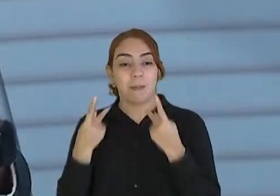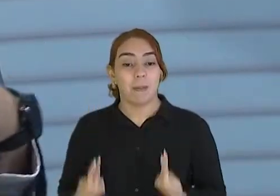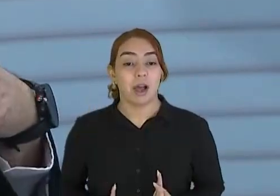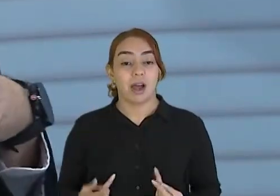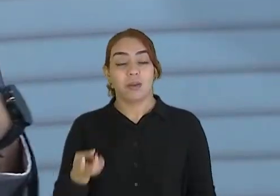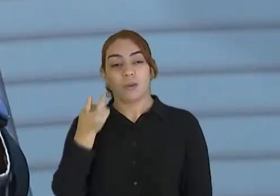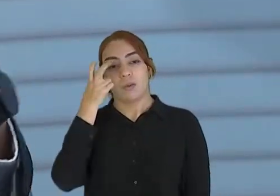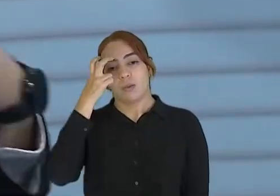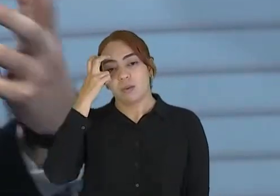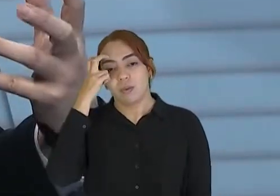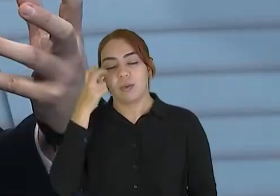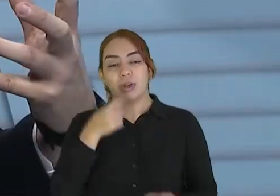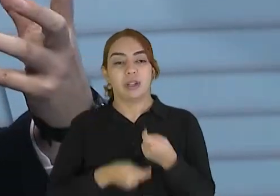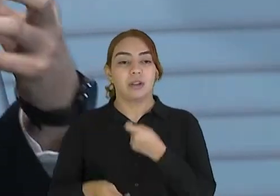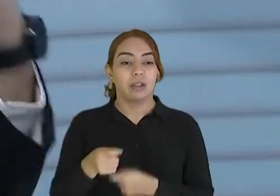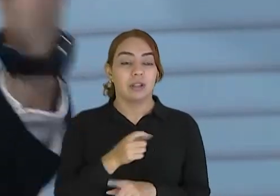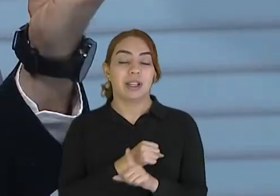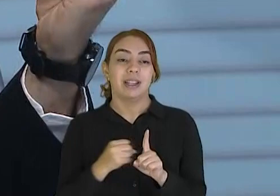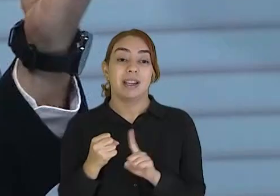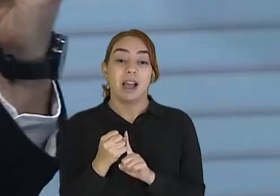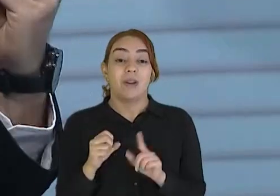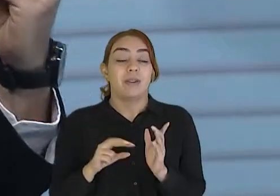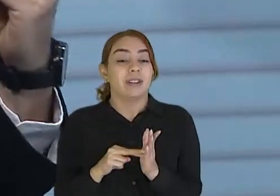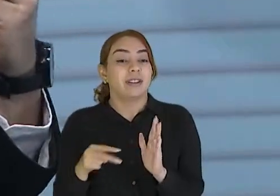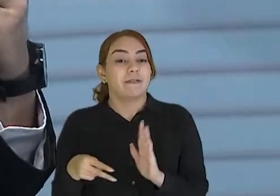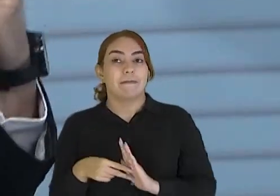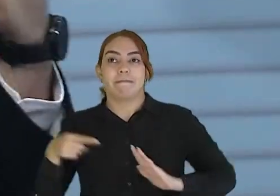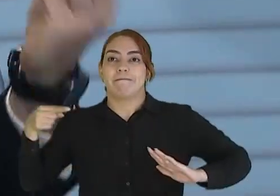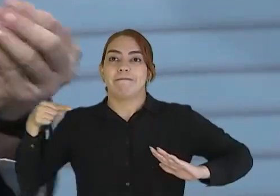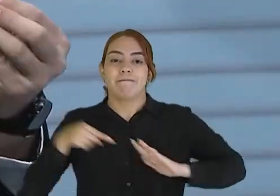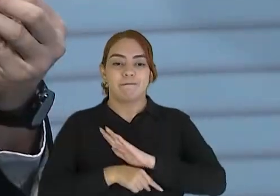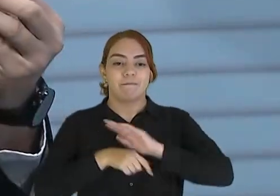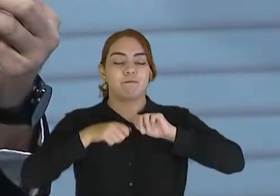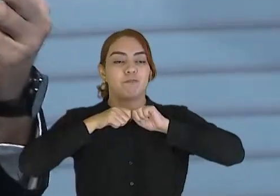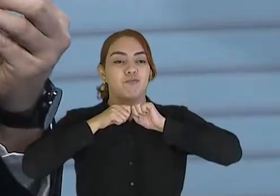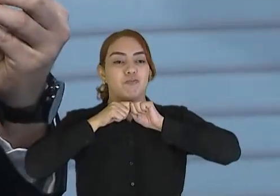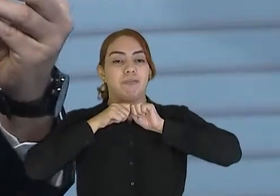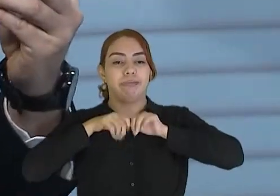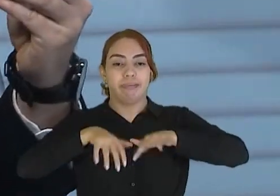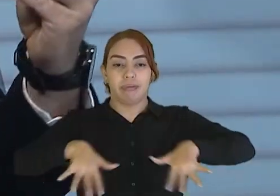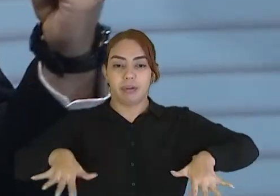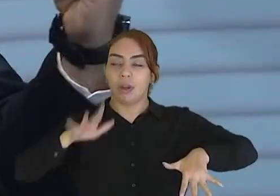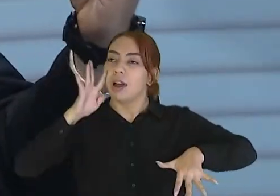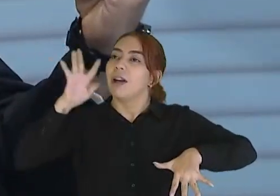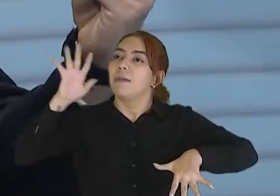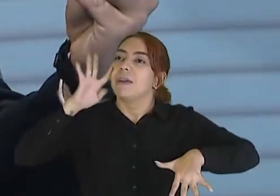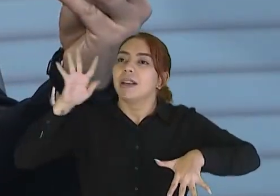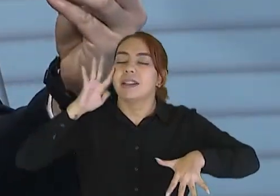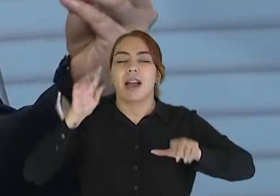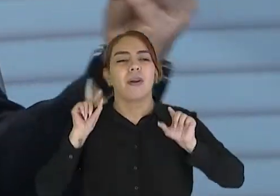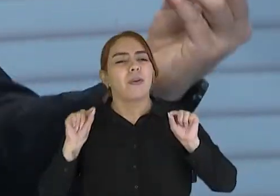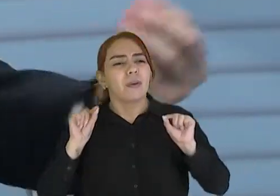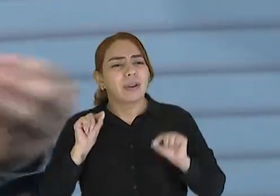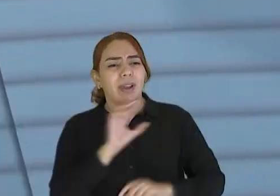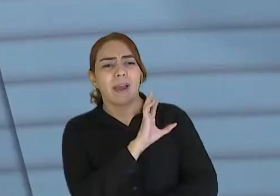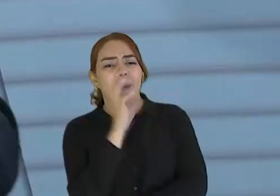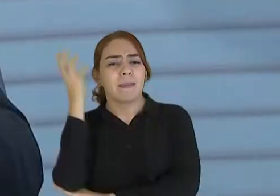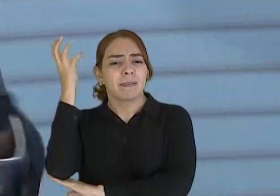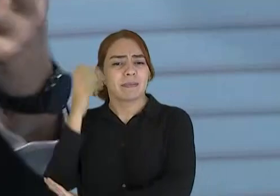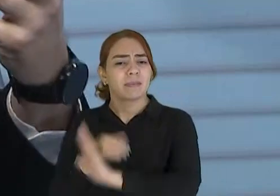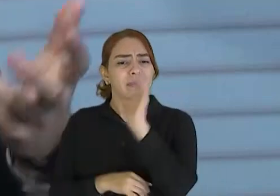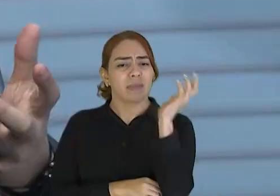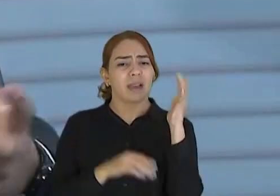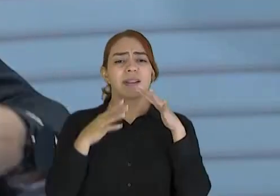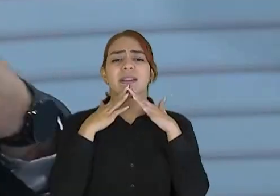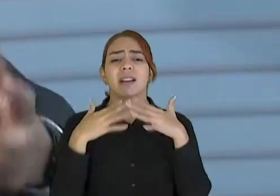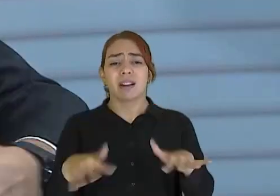cultural. Então, assim, ela é muito ampla. Quando fala de meio ambiente, envolve a própria vivência do ser